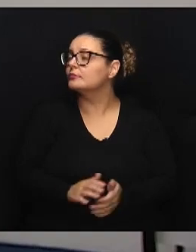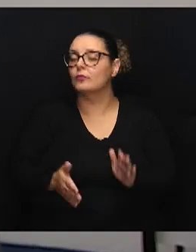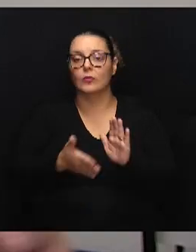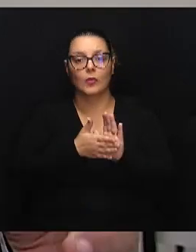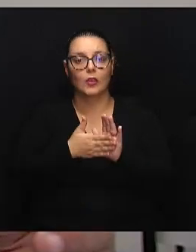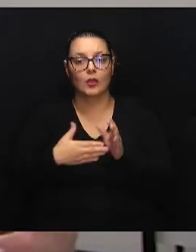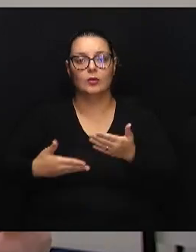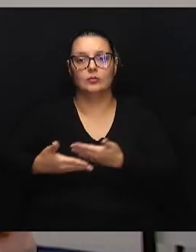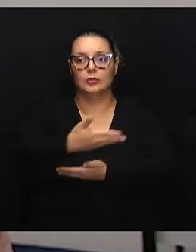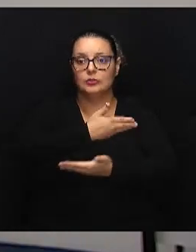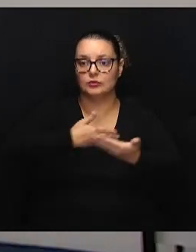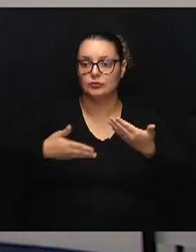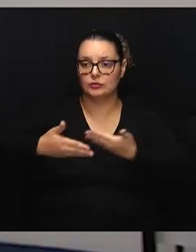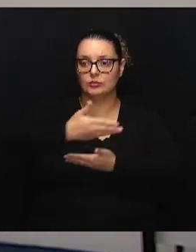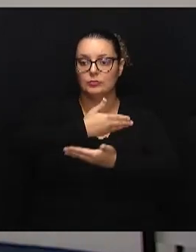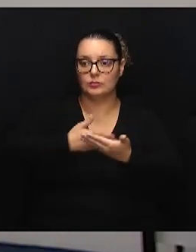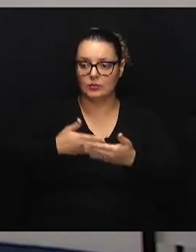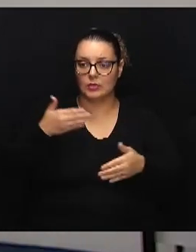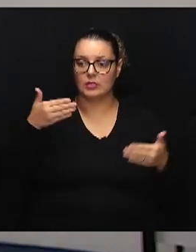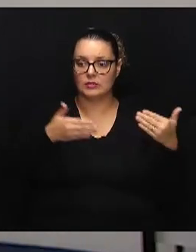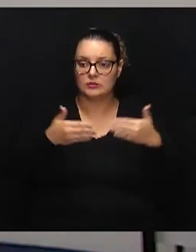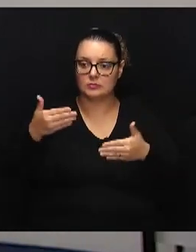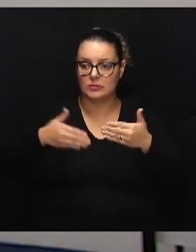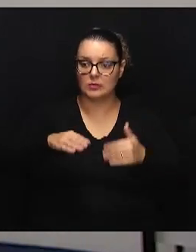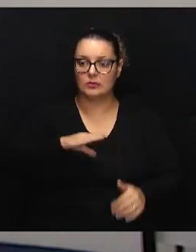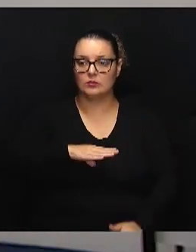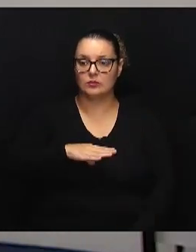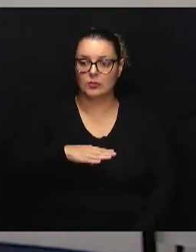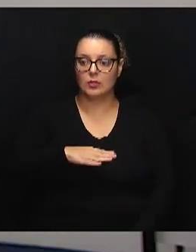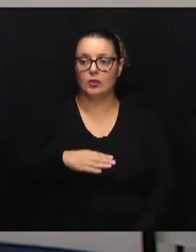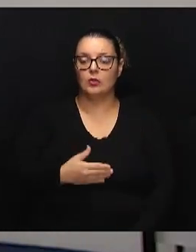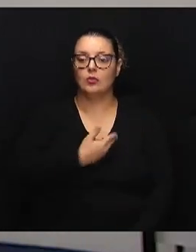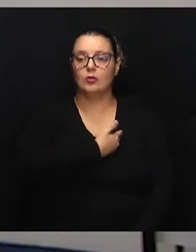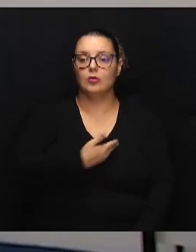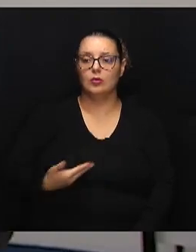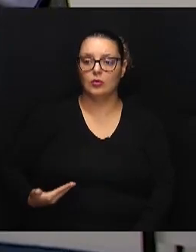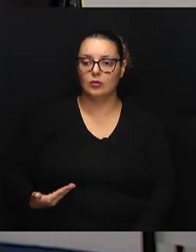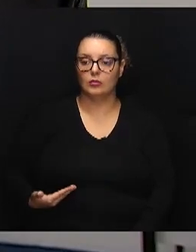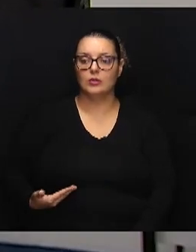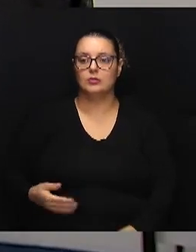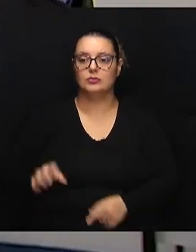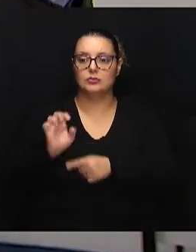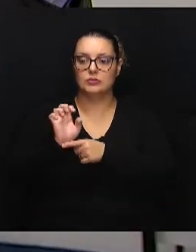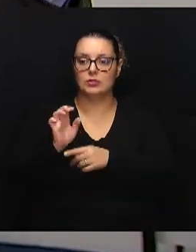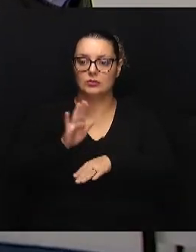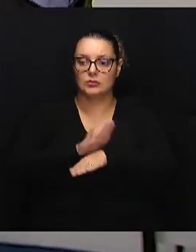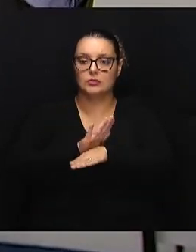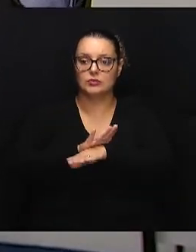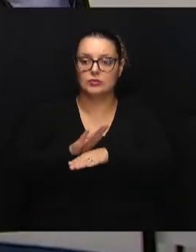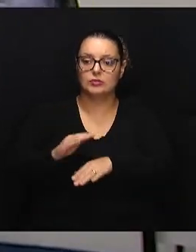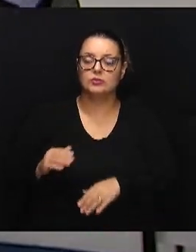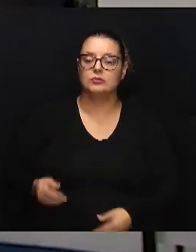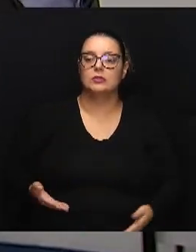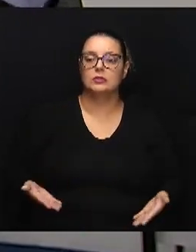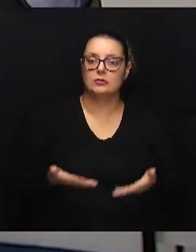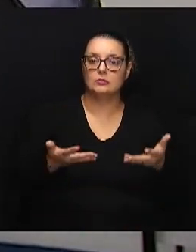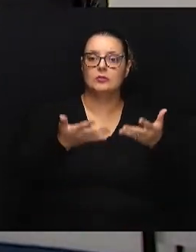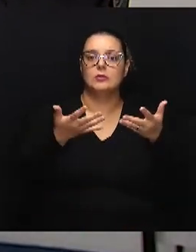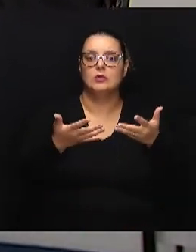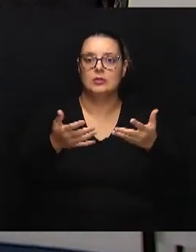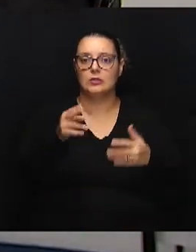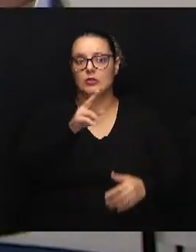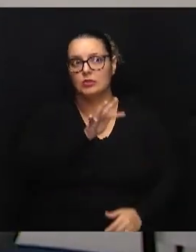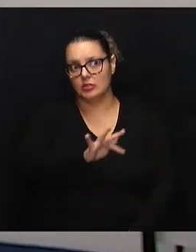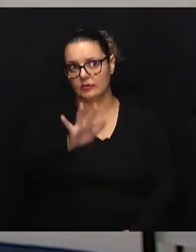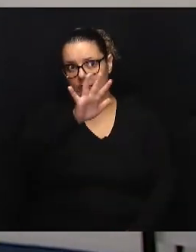envolve participação dos municípios, o governo do estado se propõe a ajudar. Existe já uma política nacional também, a União